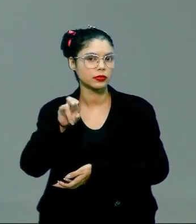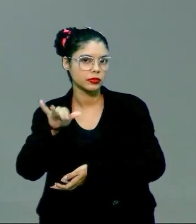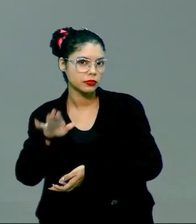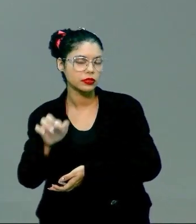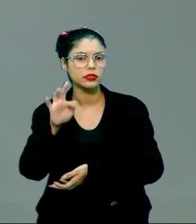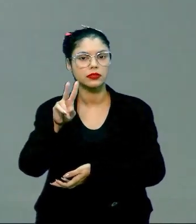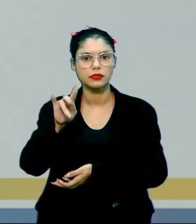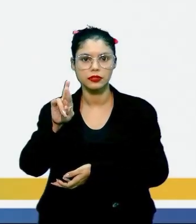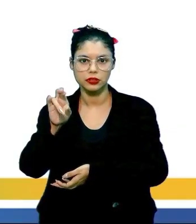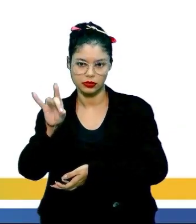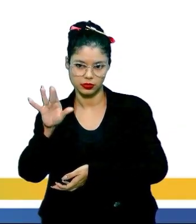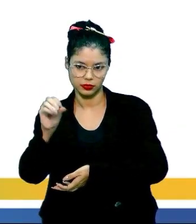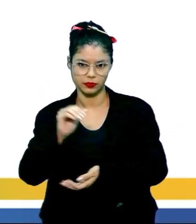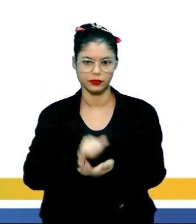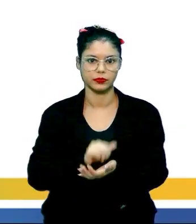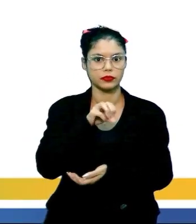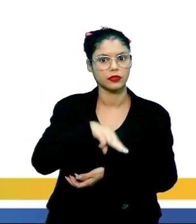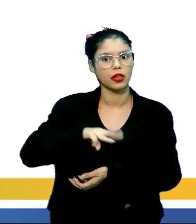variado.